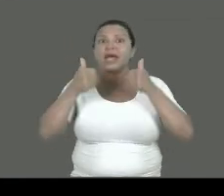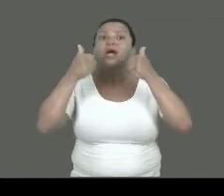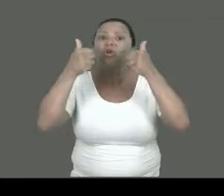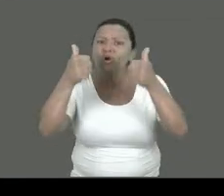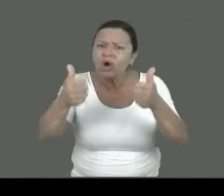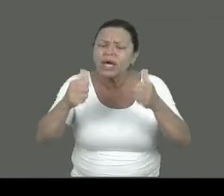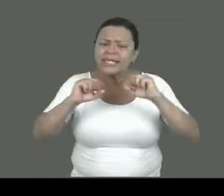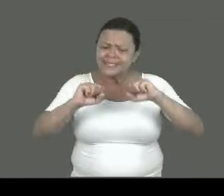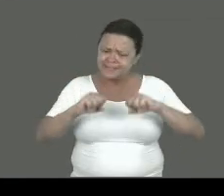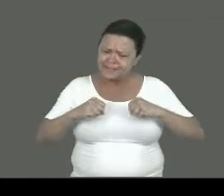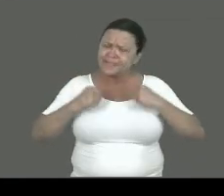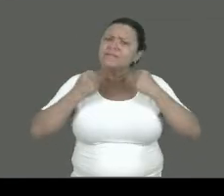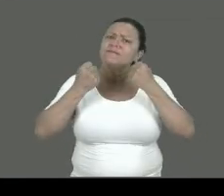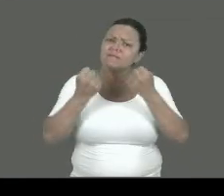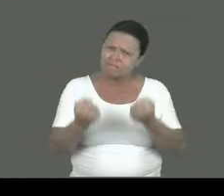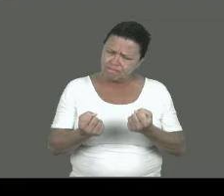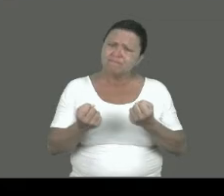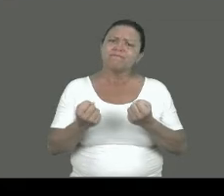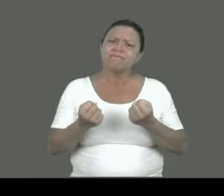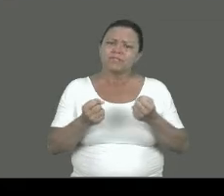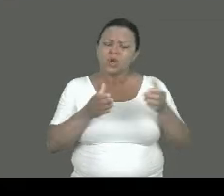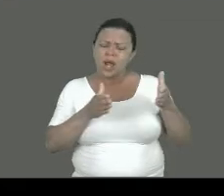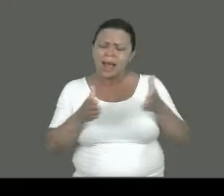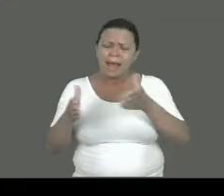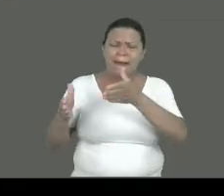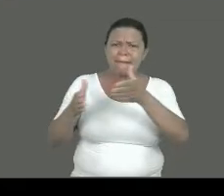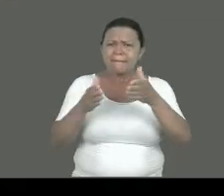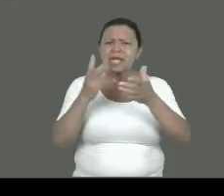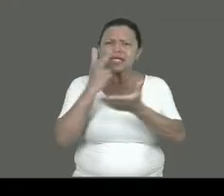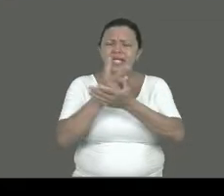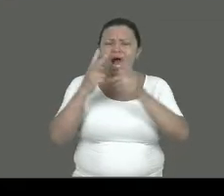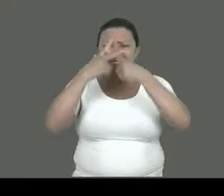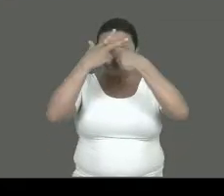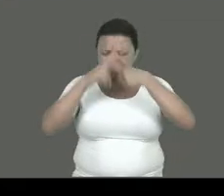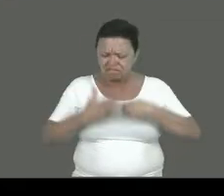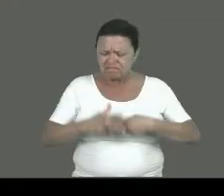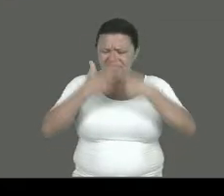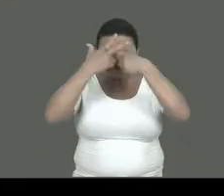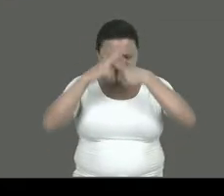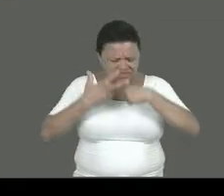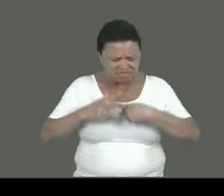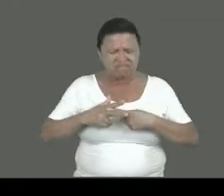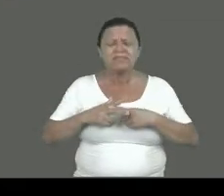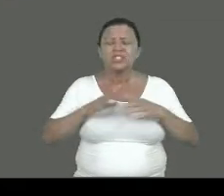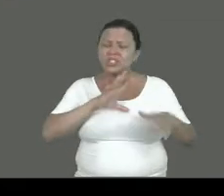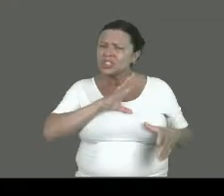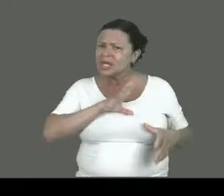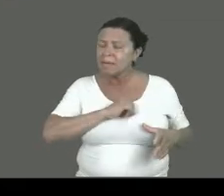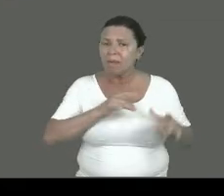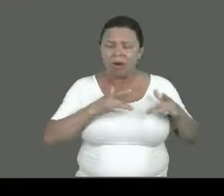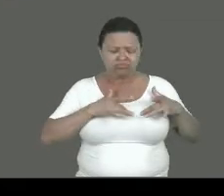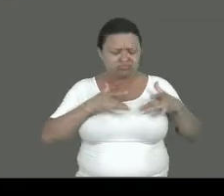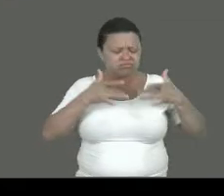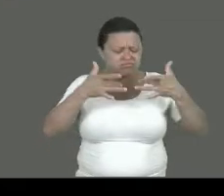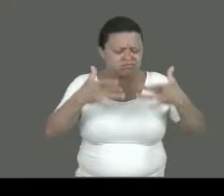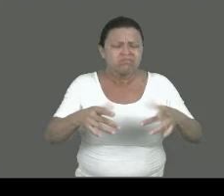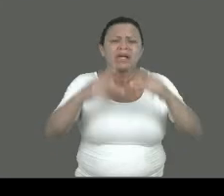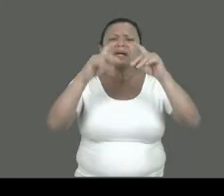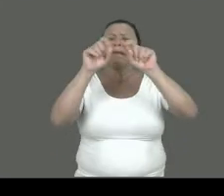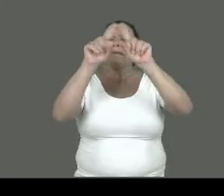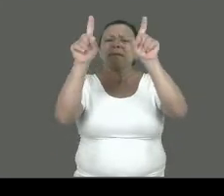bastante esforço, seguindo um caminho de correção, de amor, de caridade, de paz,